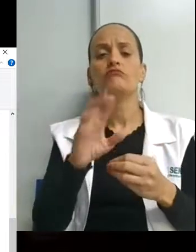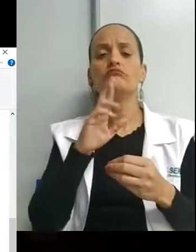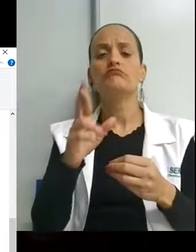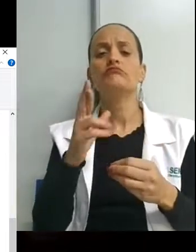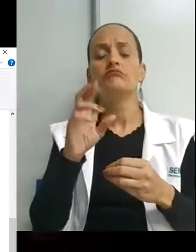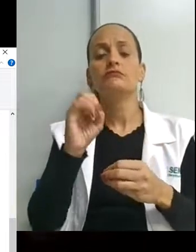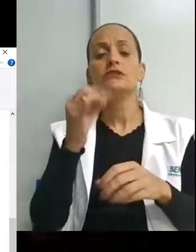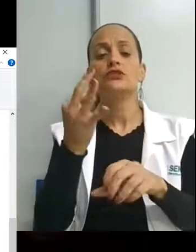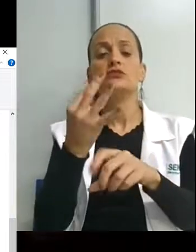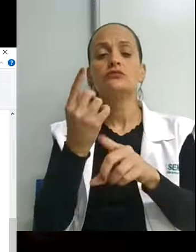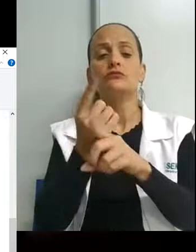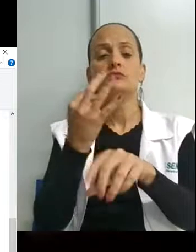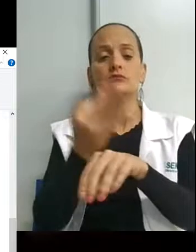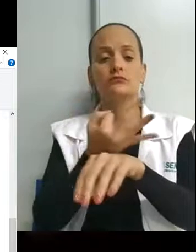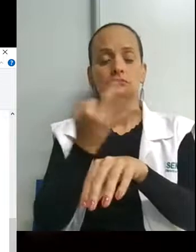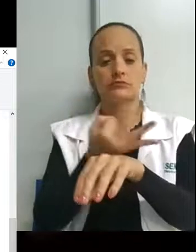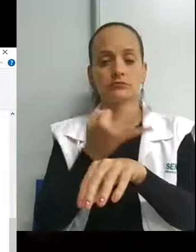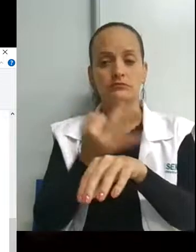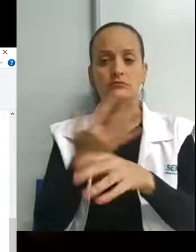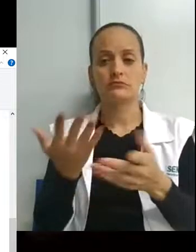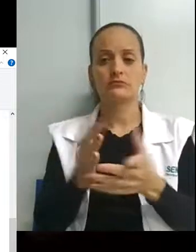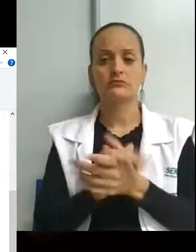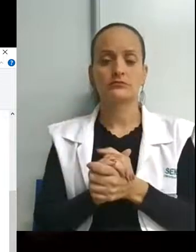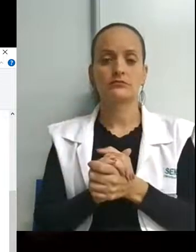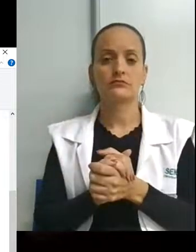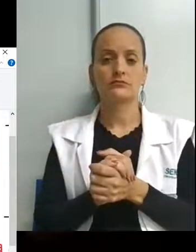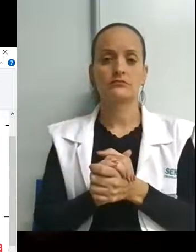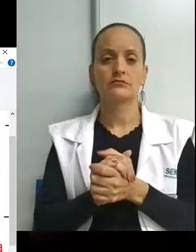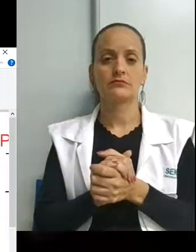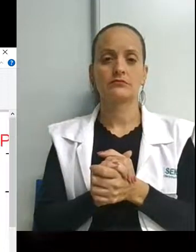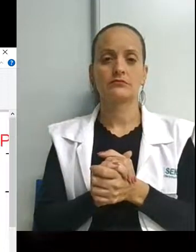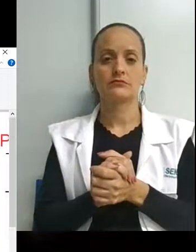Ou potência e tensão, né? No triângulo tem